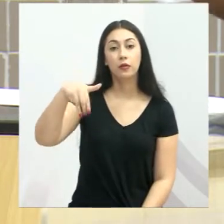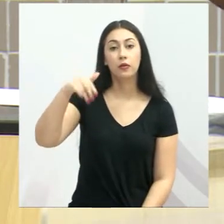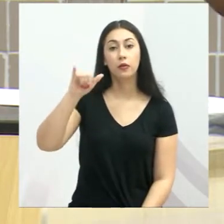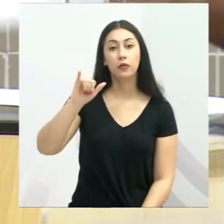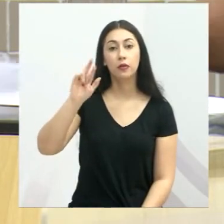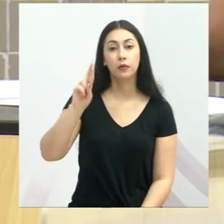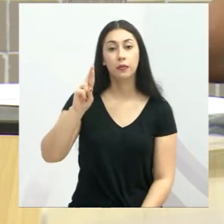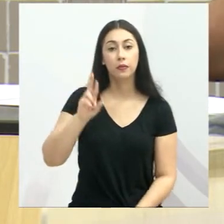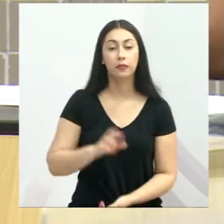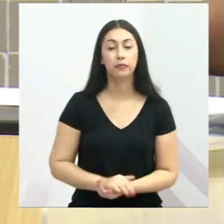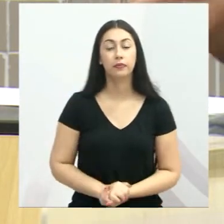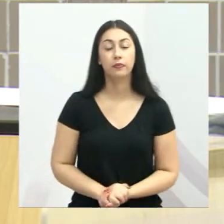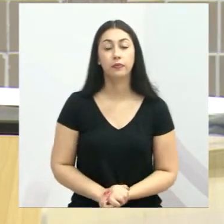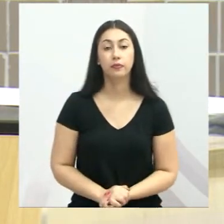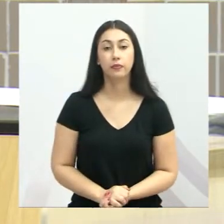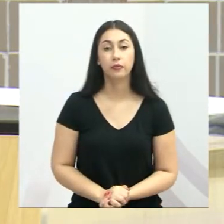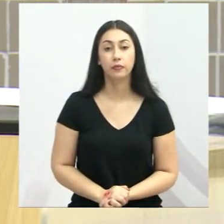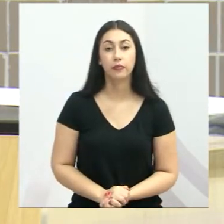Lua.